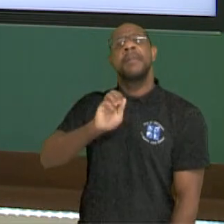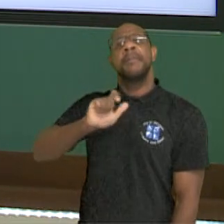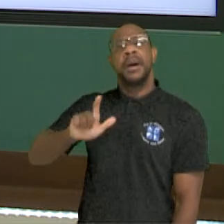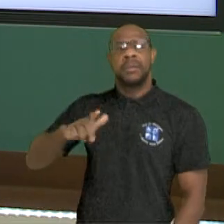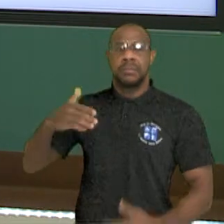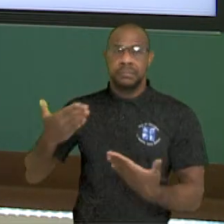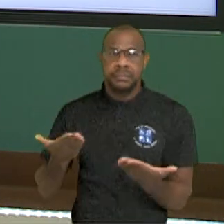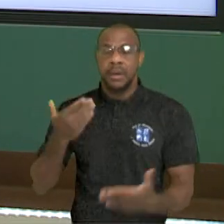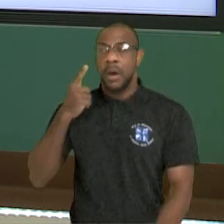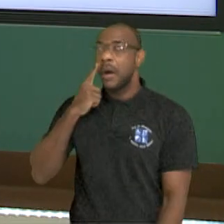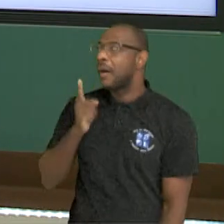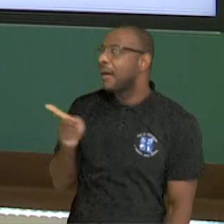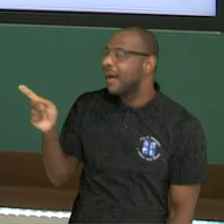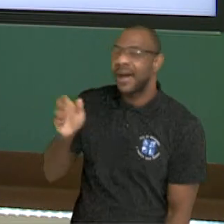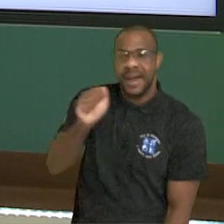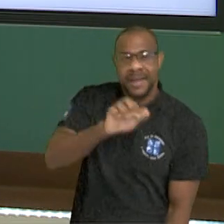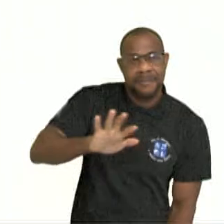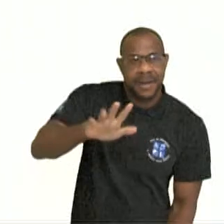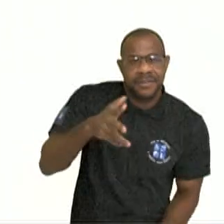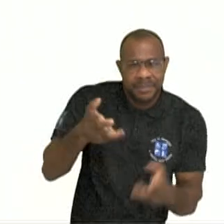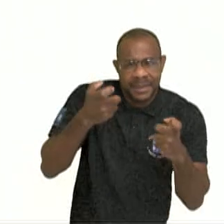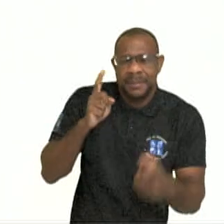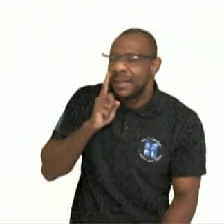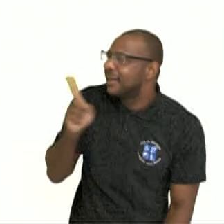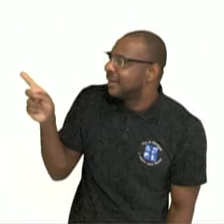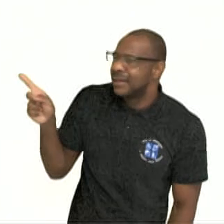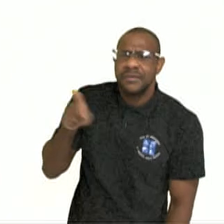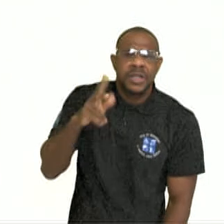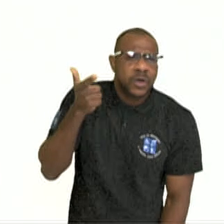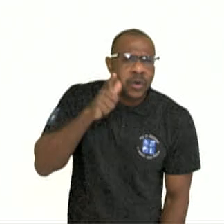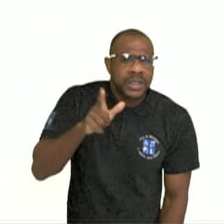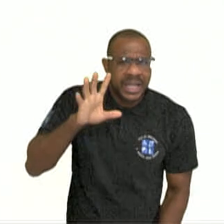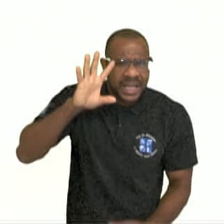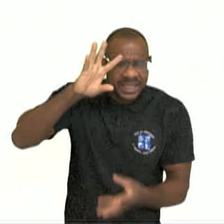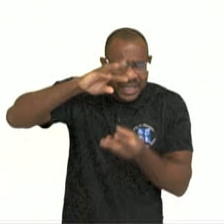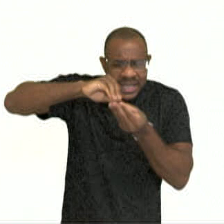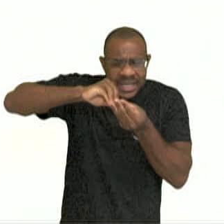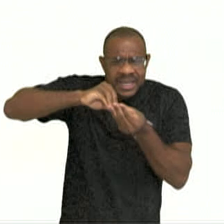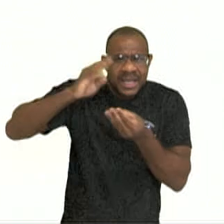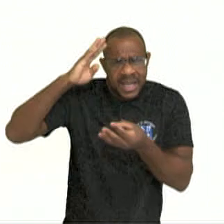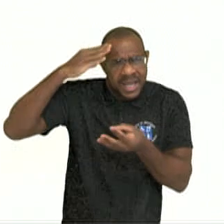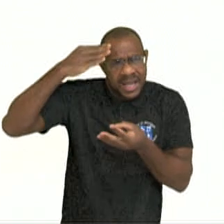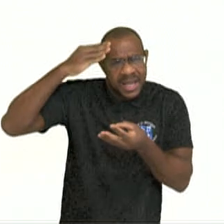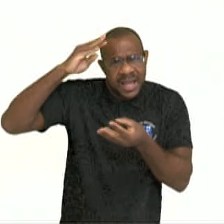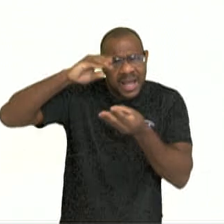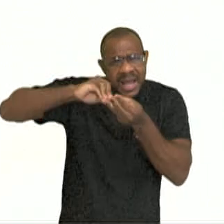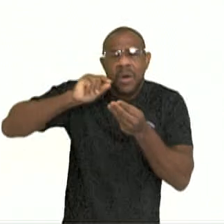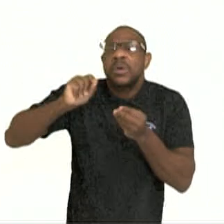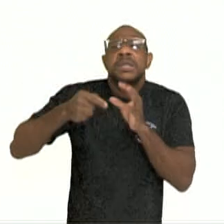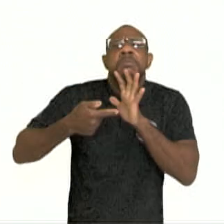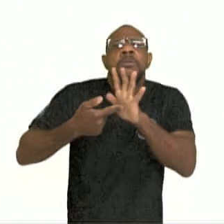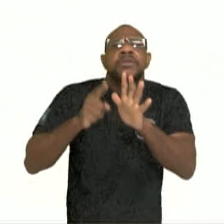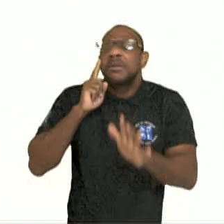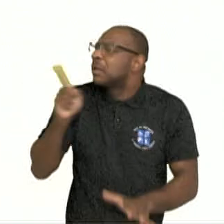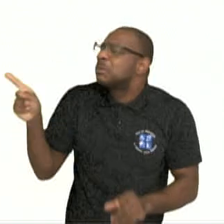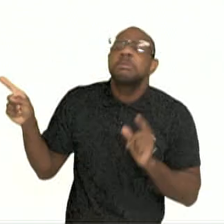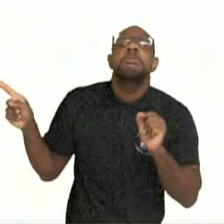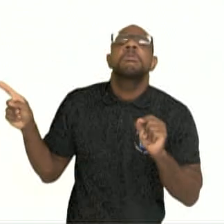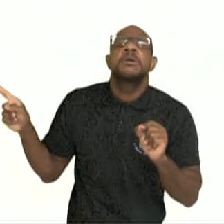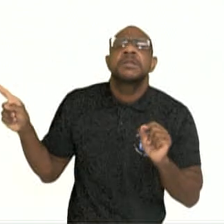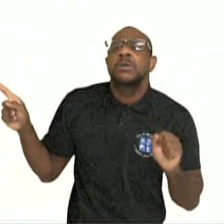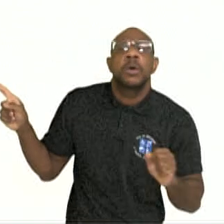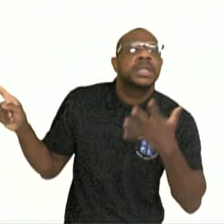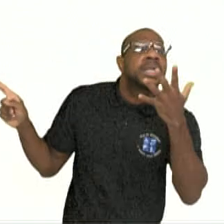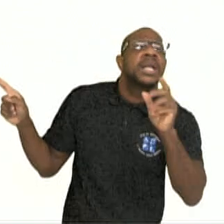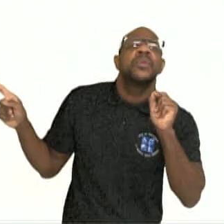Observe, então, essa imagem. Você consegue compreender que situação, então, está sendo representada aqui? É